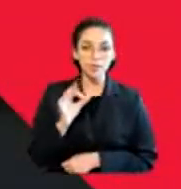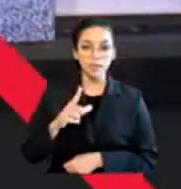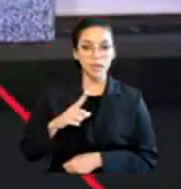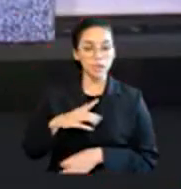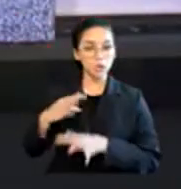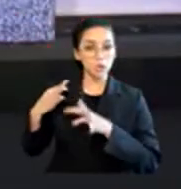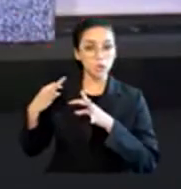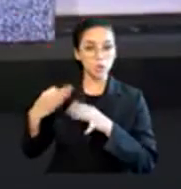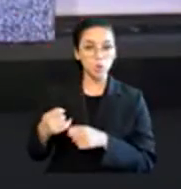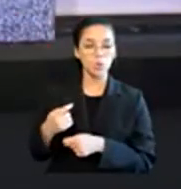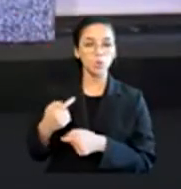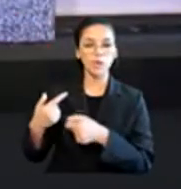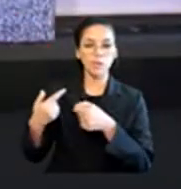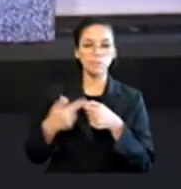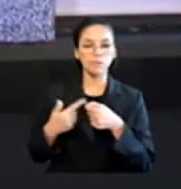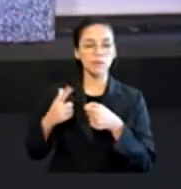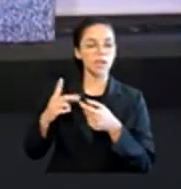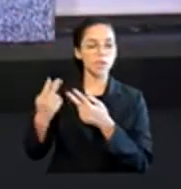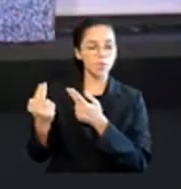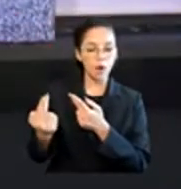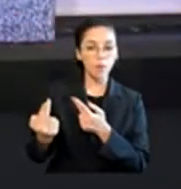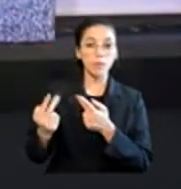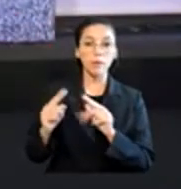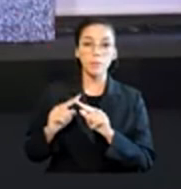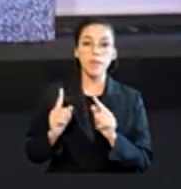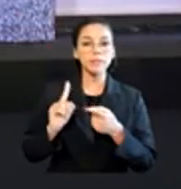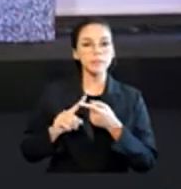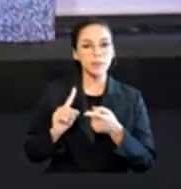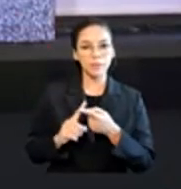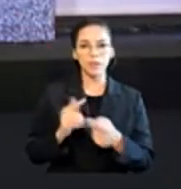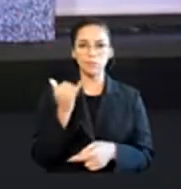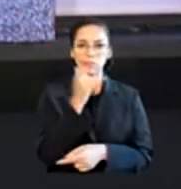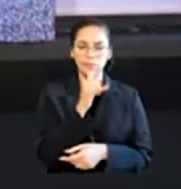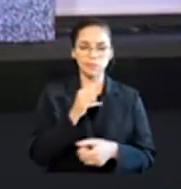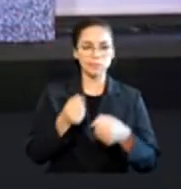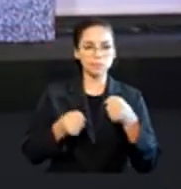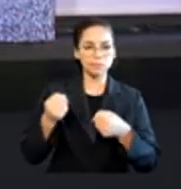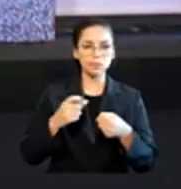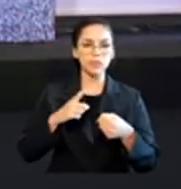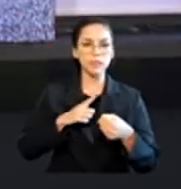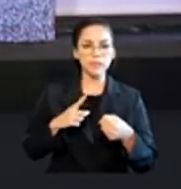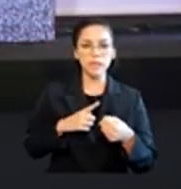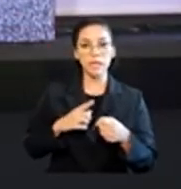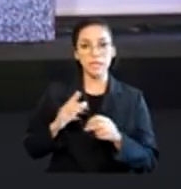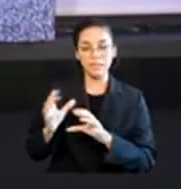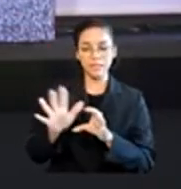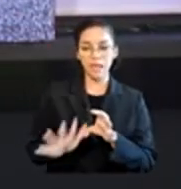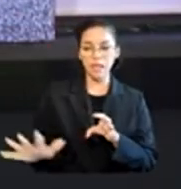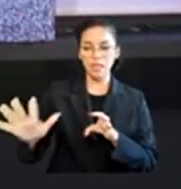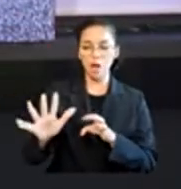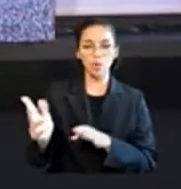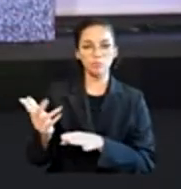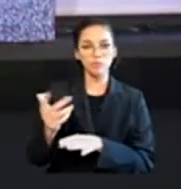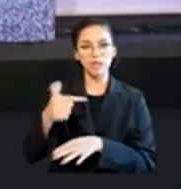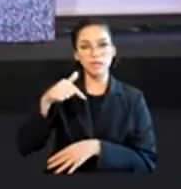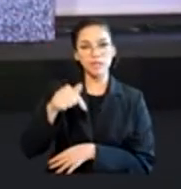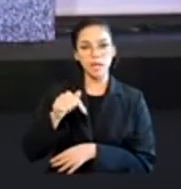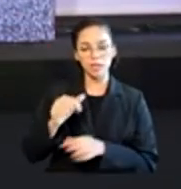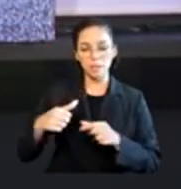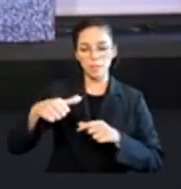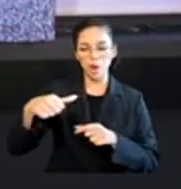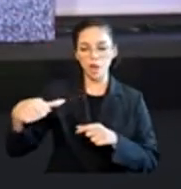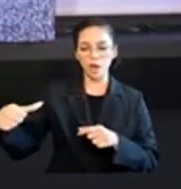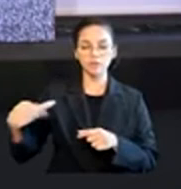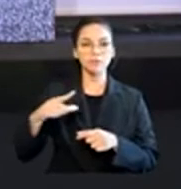e também com transmissão automática, central multimídia de 7 polegadas com Apple CarPlay e Android